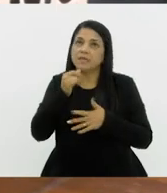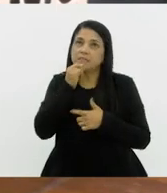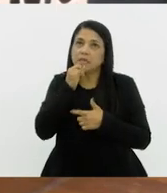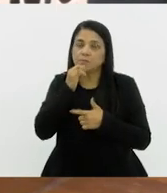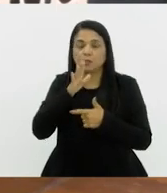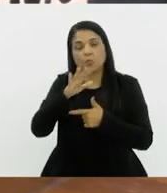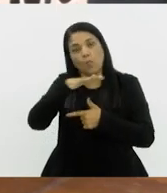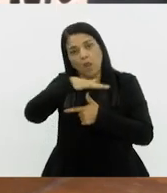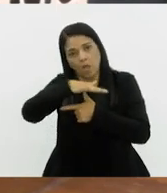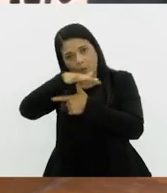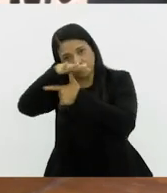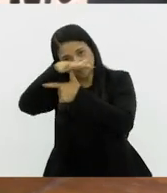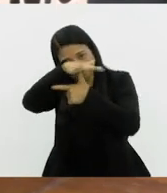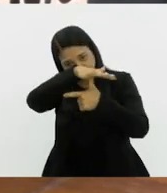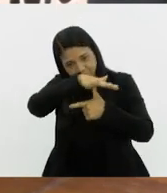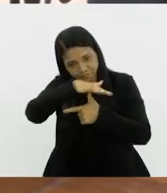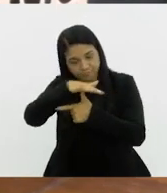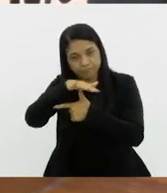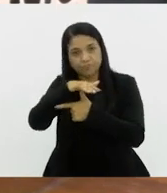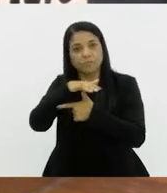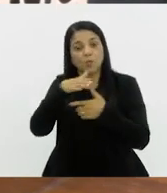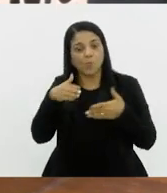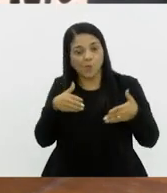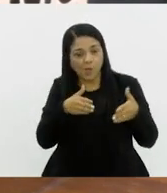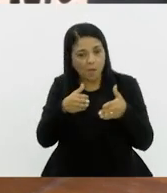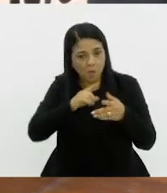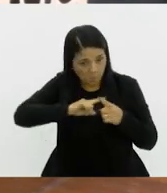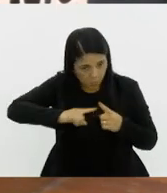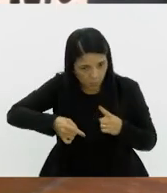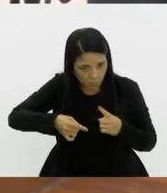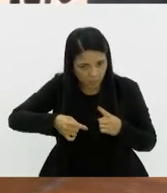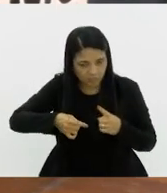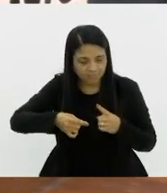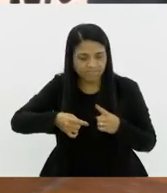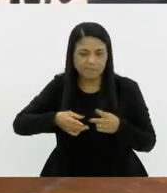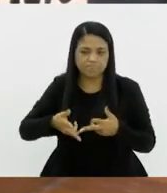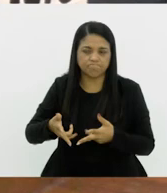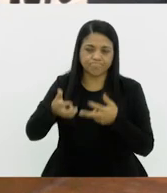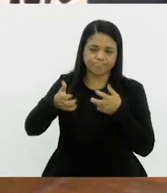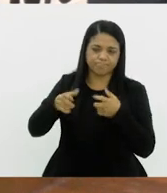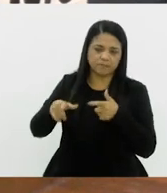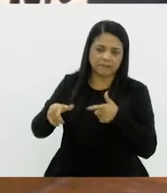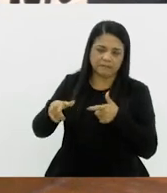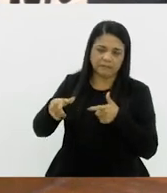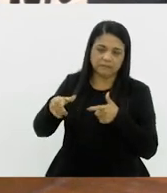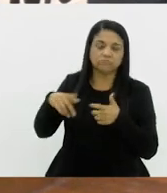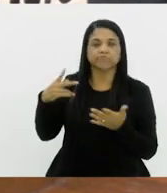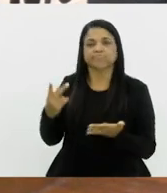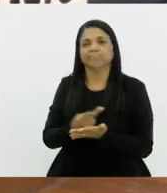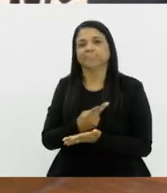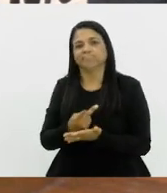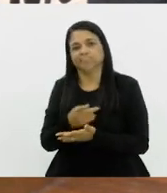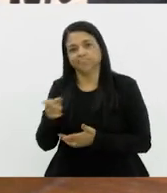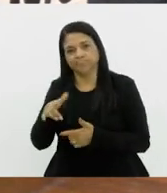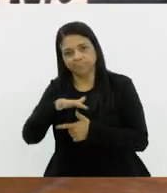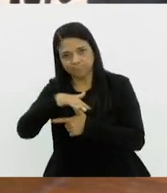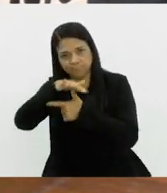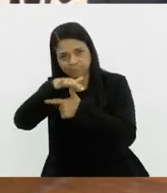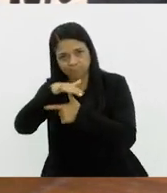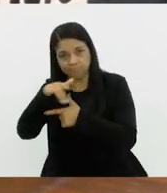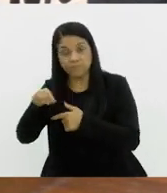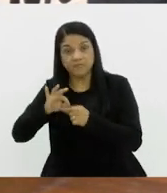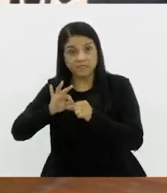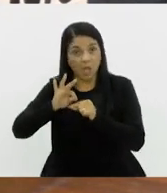Se ele não, se essa rota for uma rota proibida, isso já é algo que está no erro. Se a